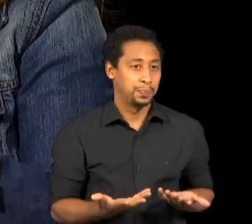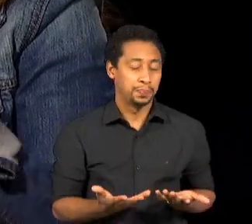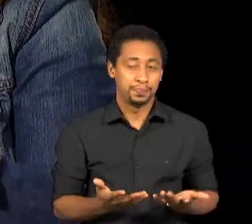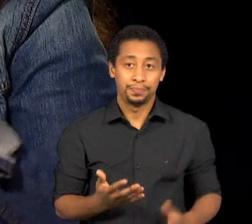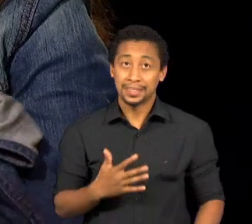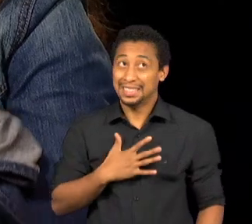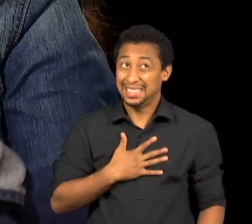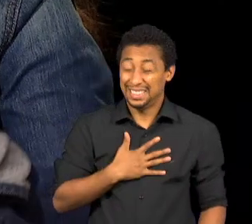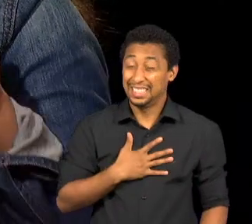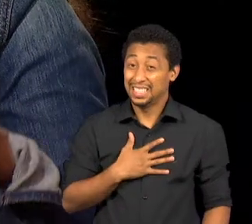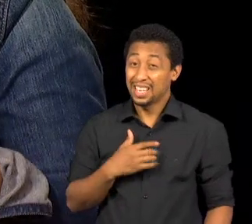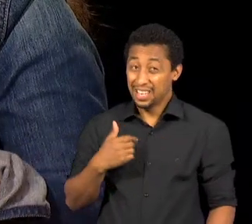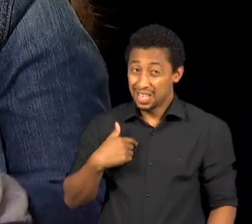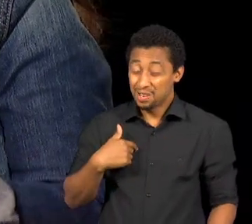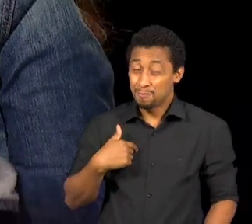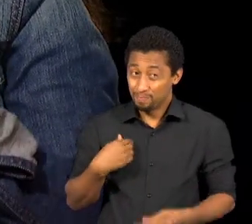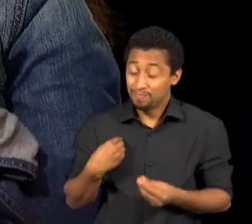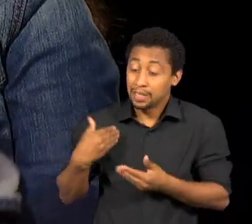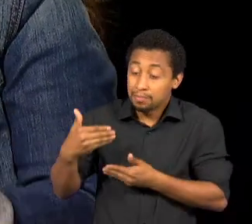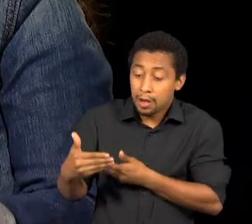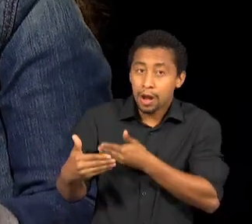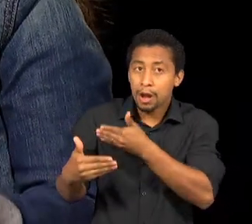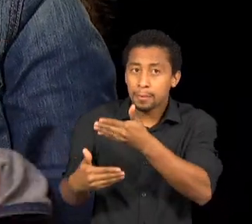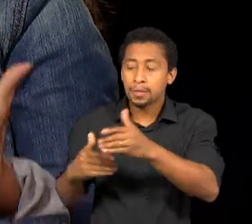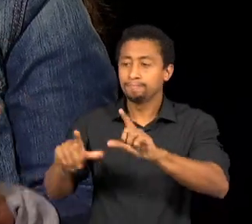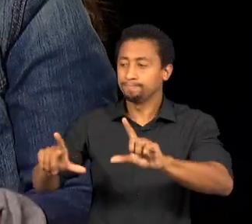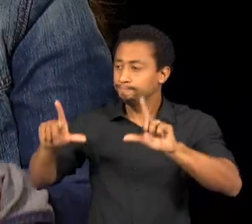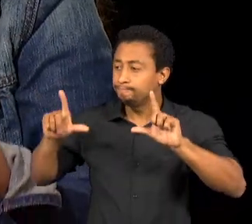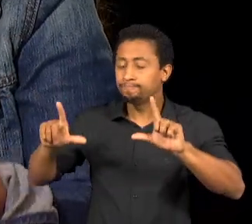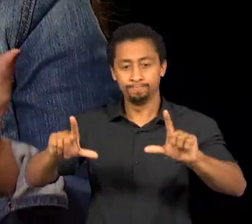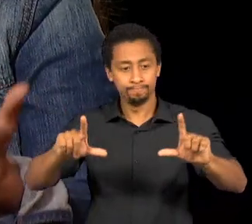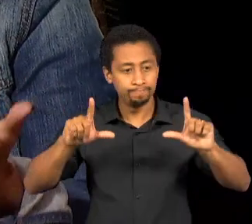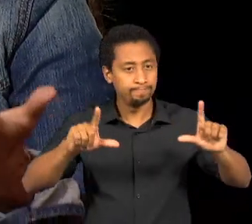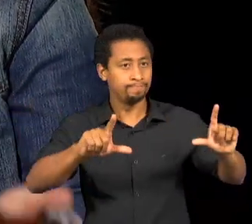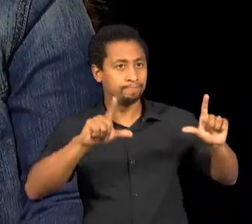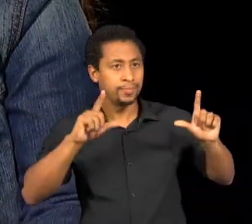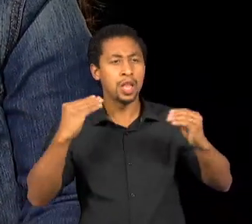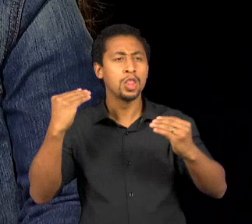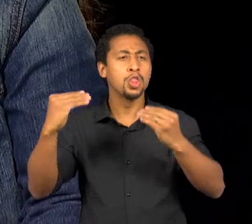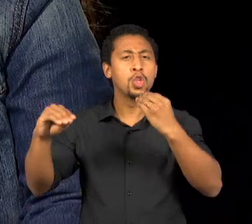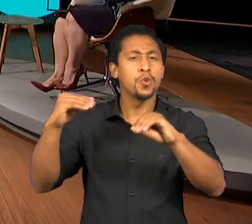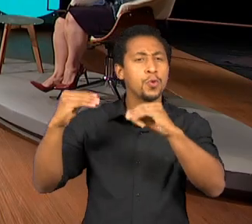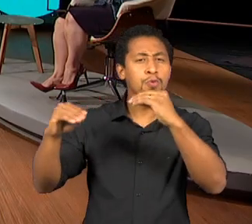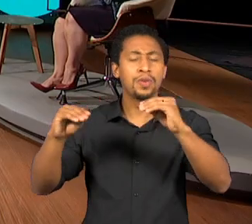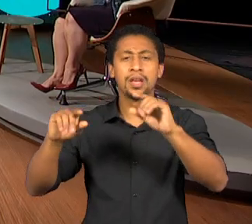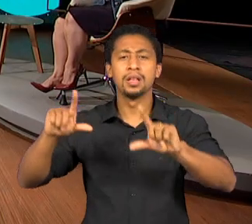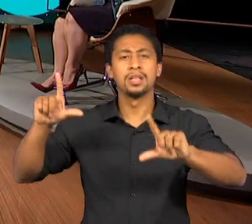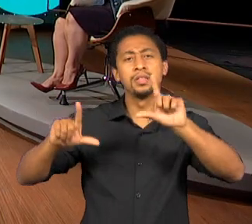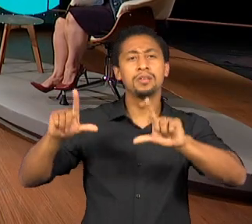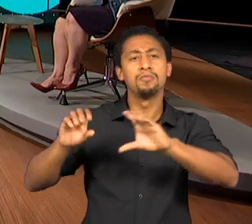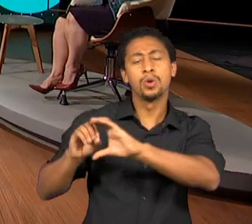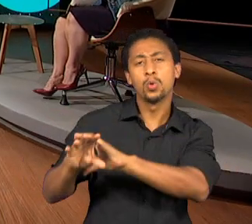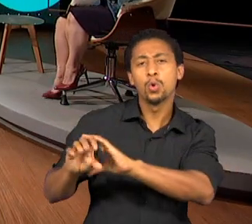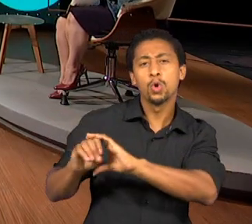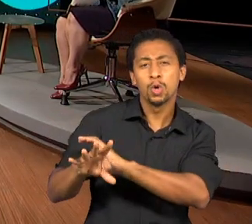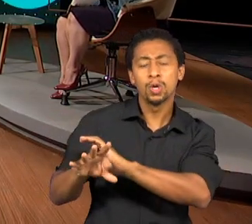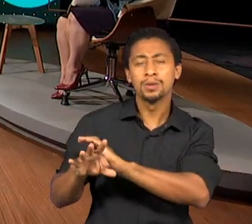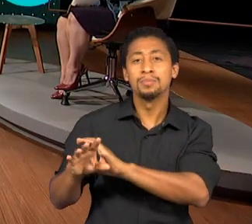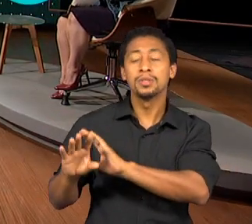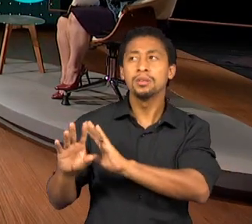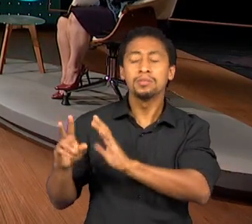fui percebendo mesmo o tamanho que era fazer uma novela da Globo depois da